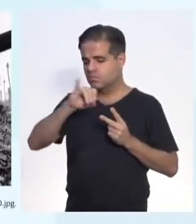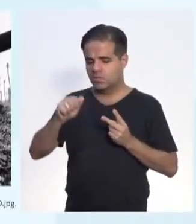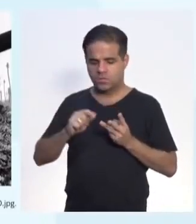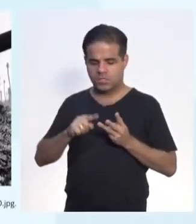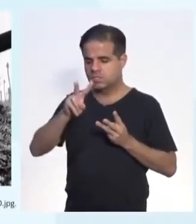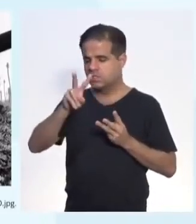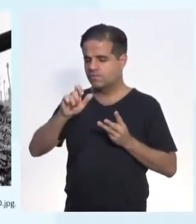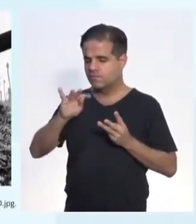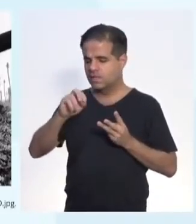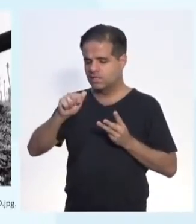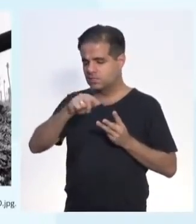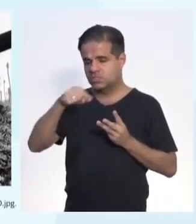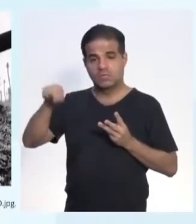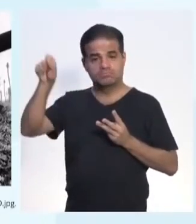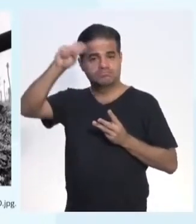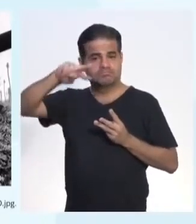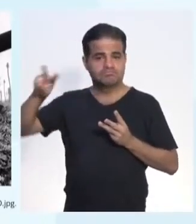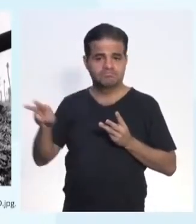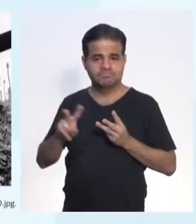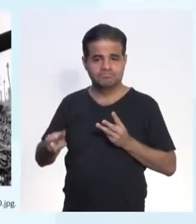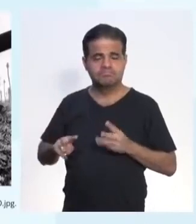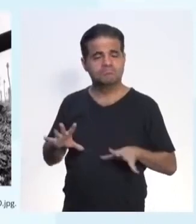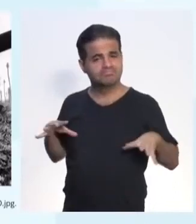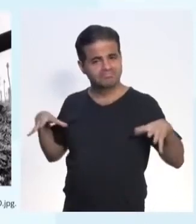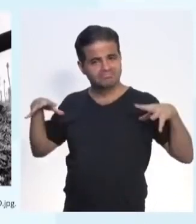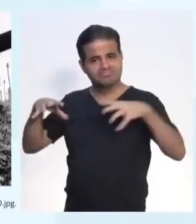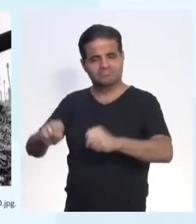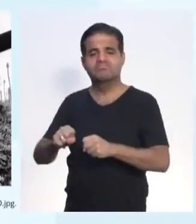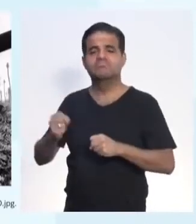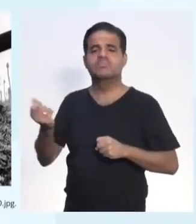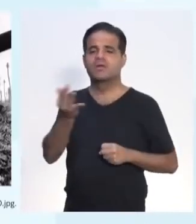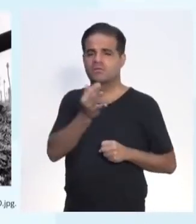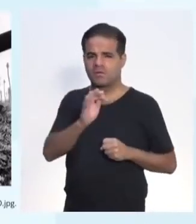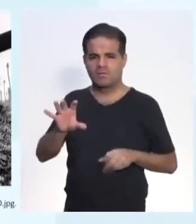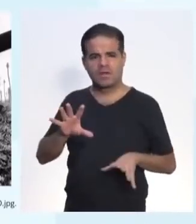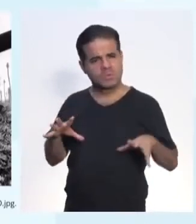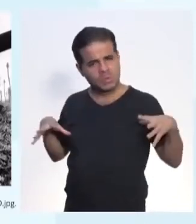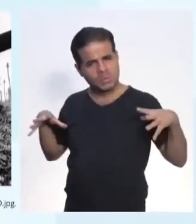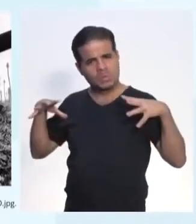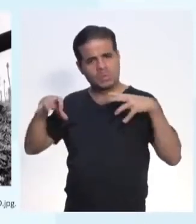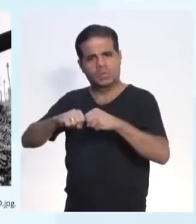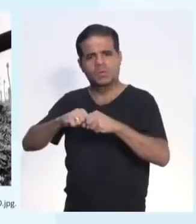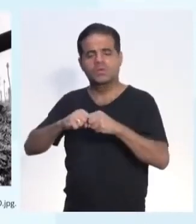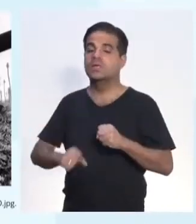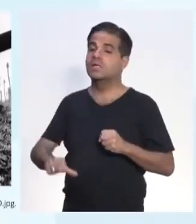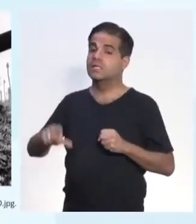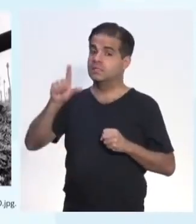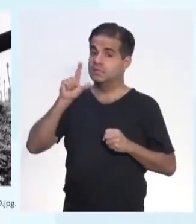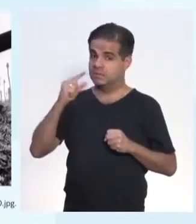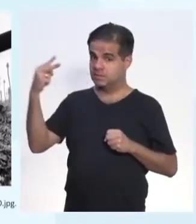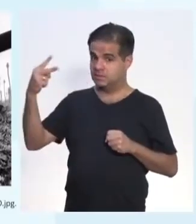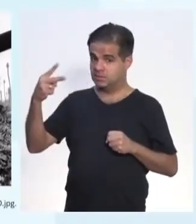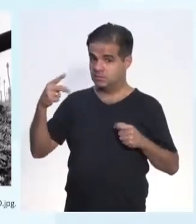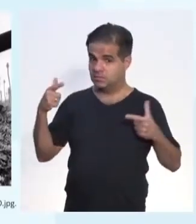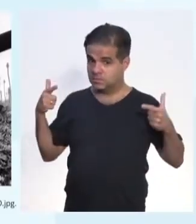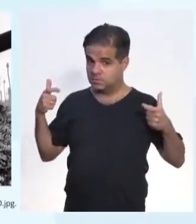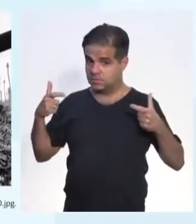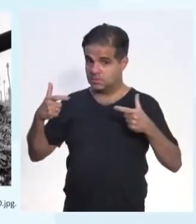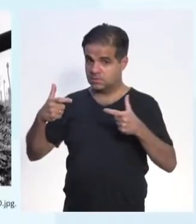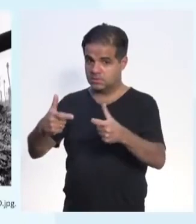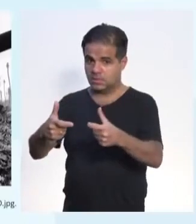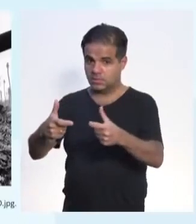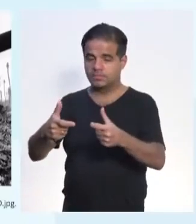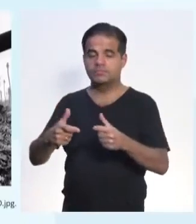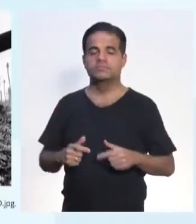todo esse território foi dominado pela França, ok? Antes da Segunda Guerra